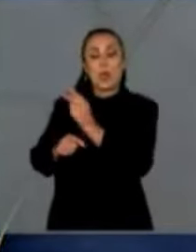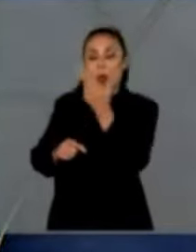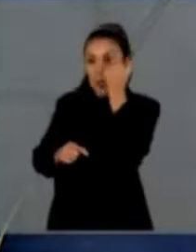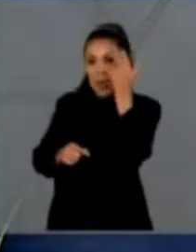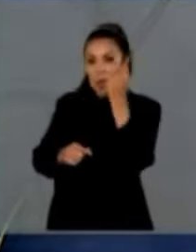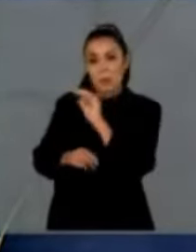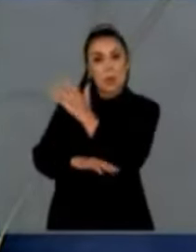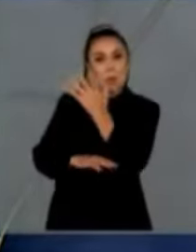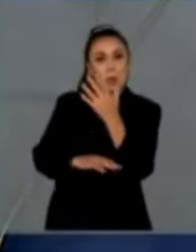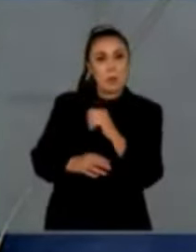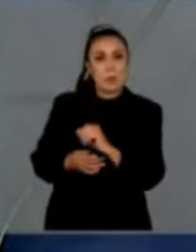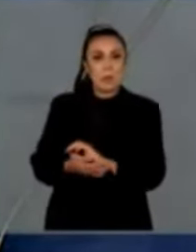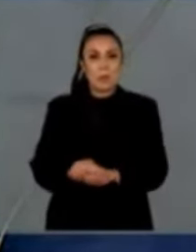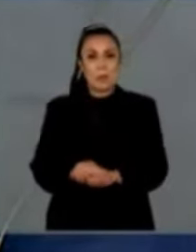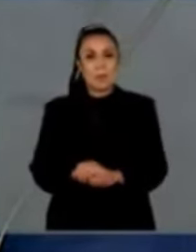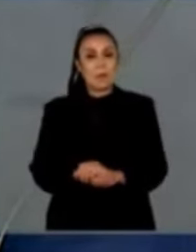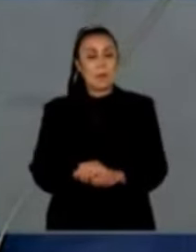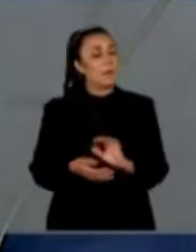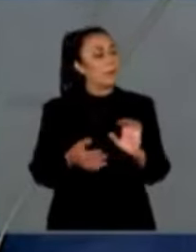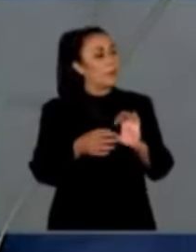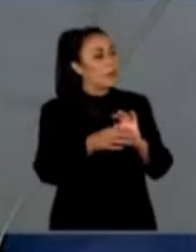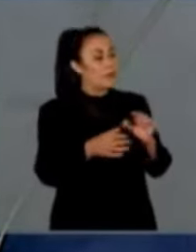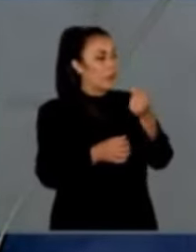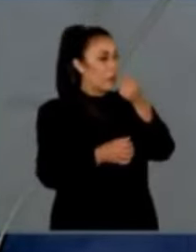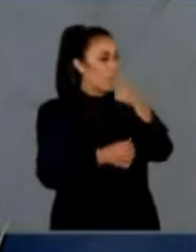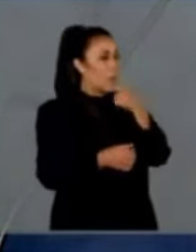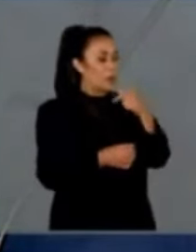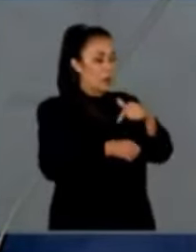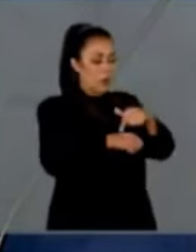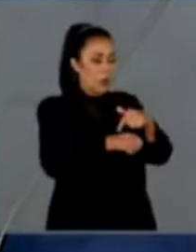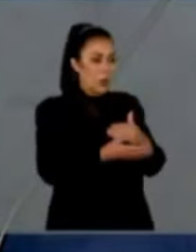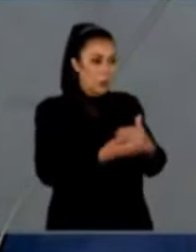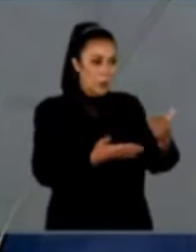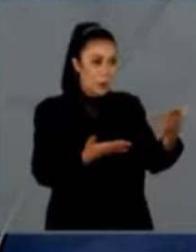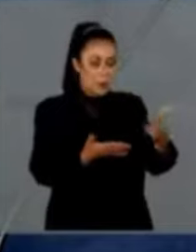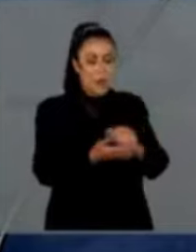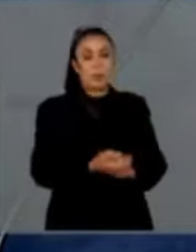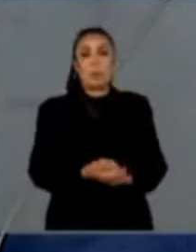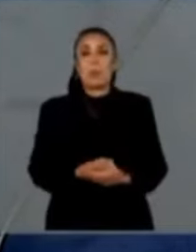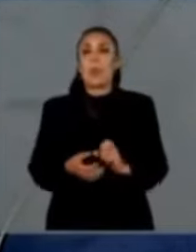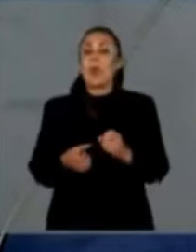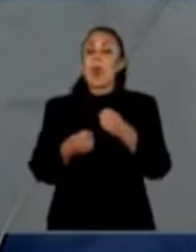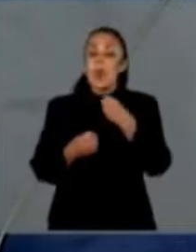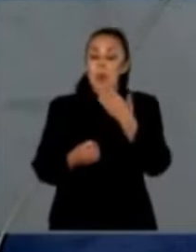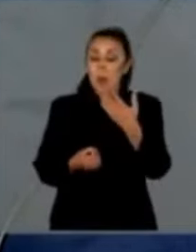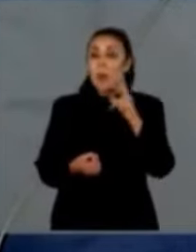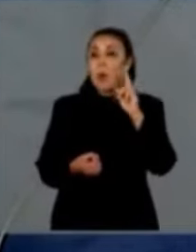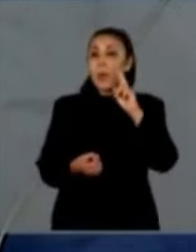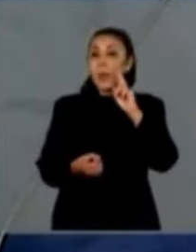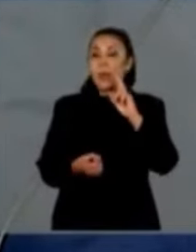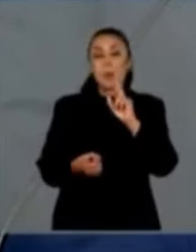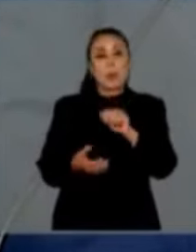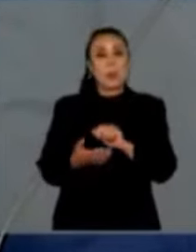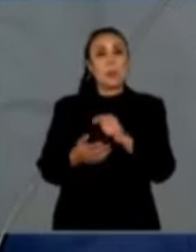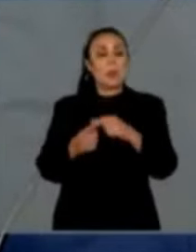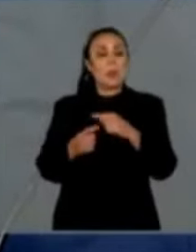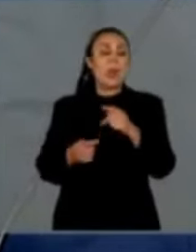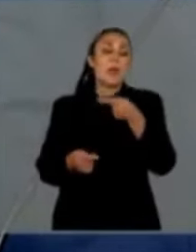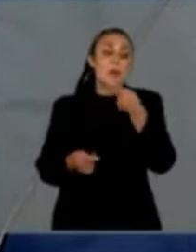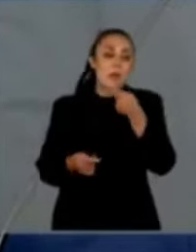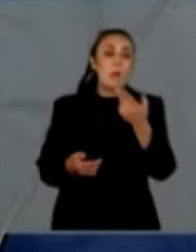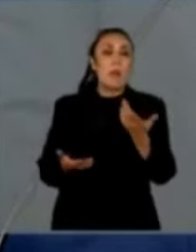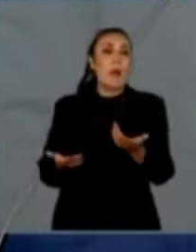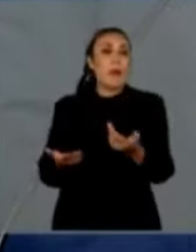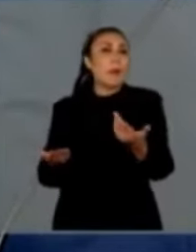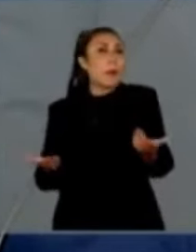então fique à vontade candidato bolo o seu tempo está valendo vamos lá que bom que ele trouxe essa questão porque ele sempre joga ali de uma maneira